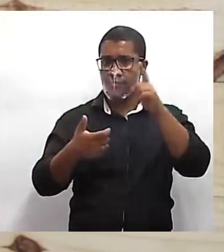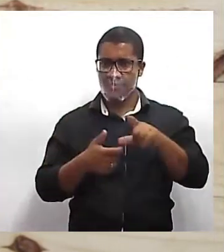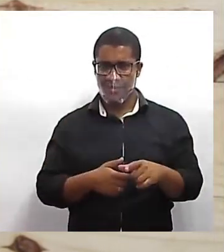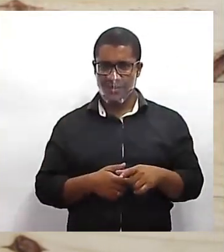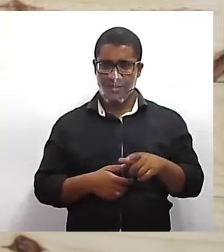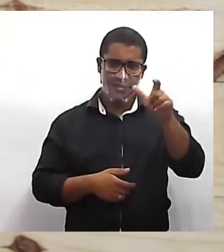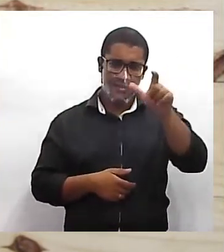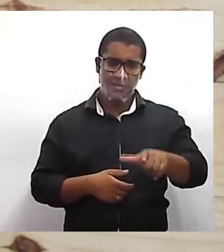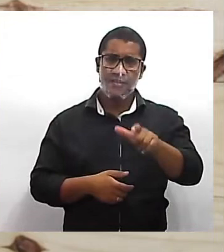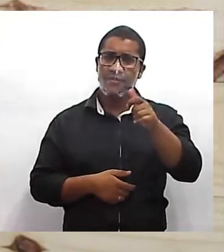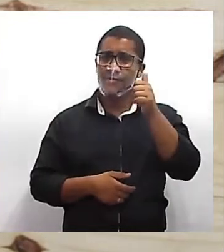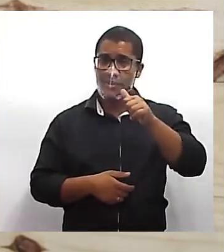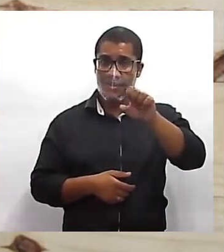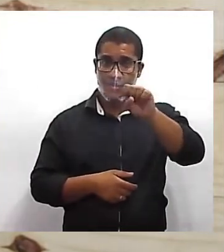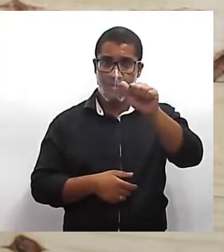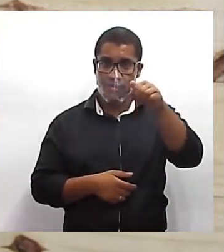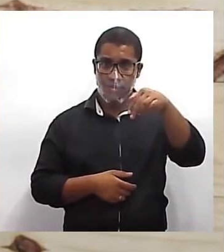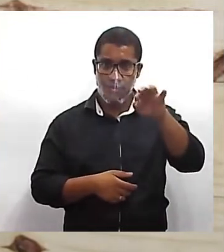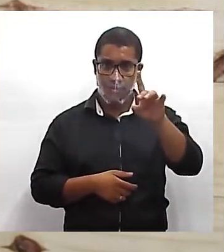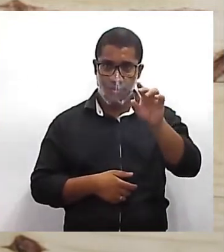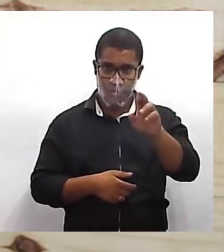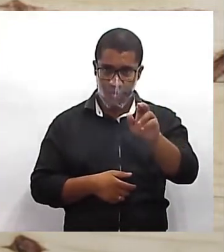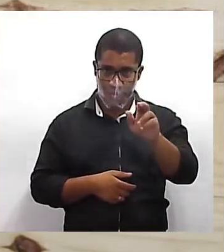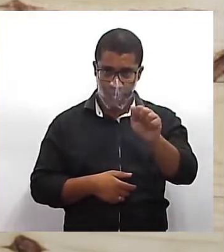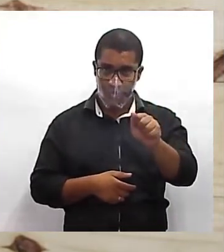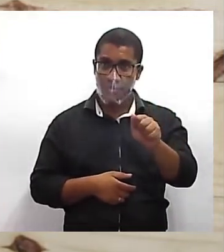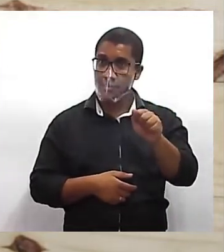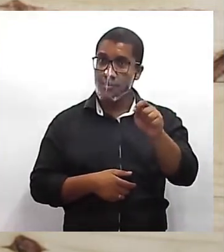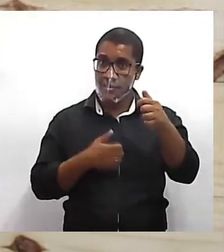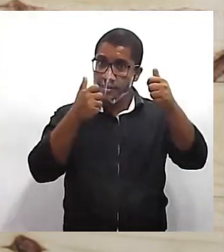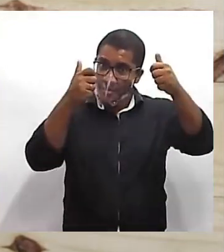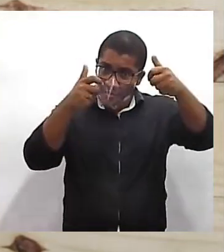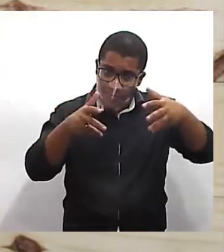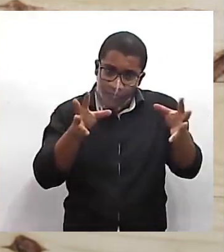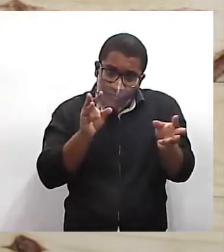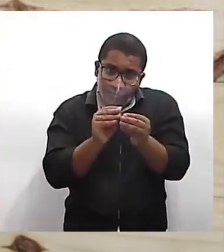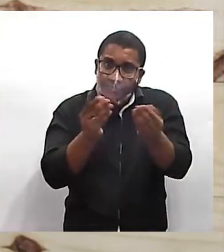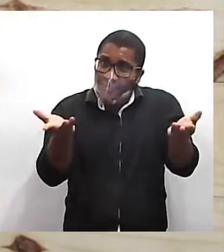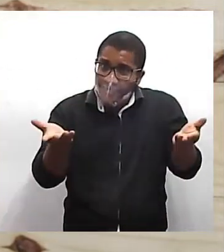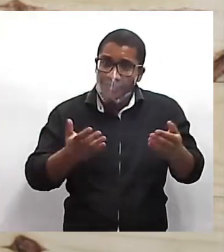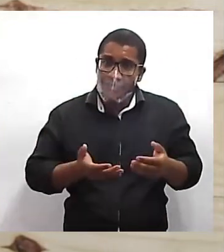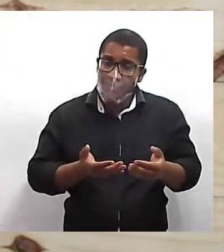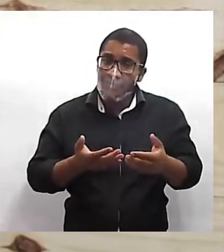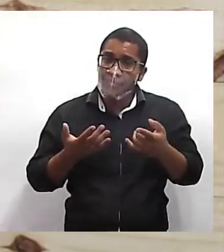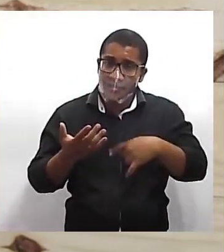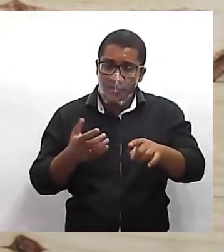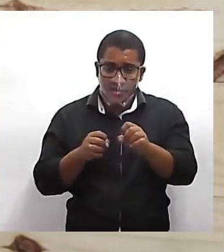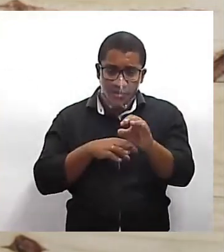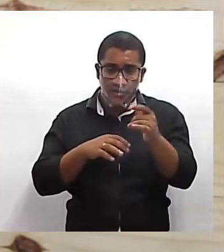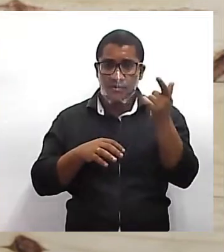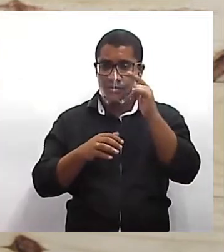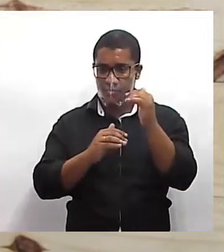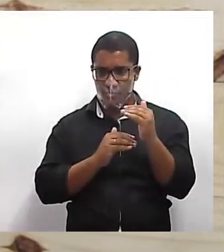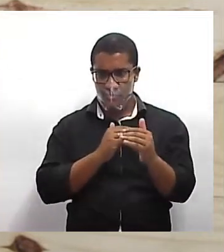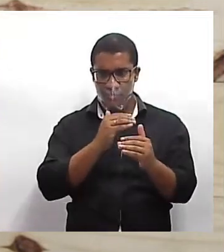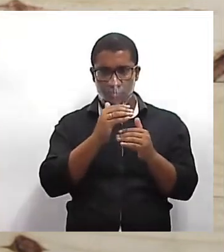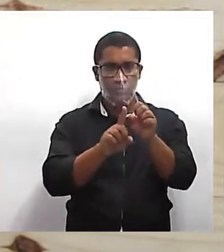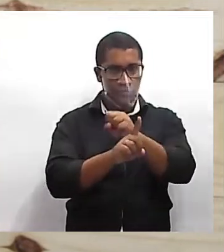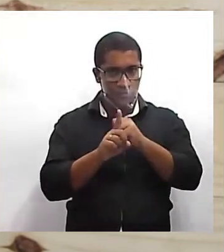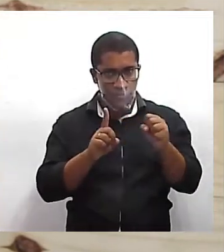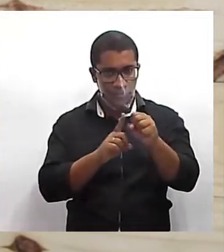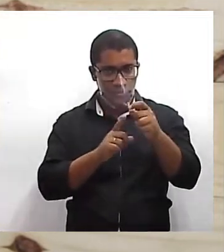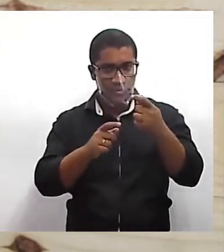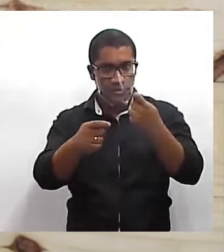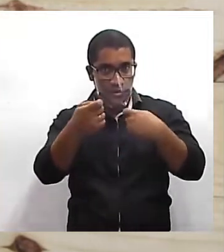Sandra Humberhan. Então é muito importante termos isso em mente. Por meio da educação, garantimos nosso desenvolvimento social, econômico